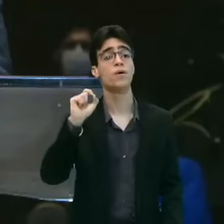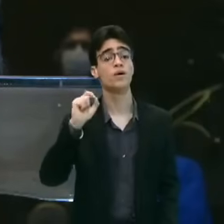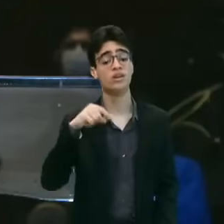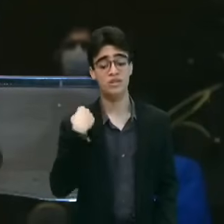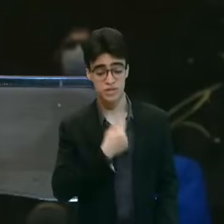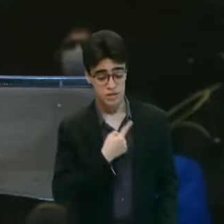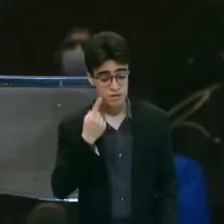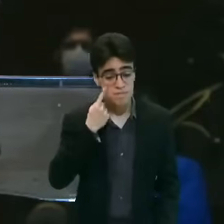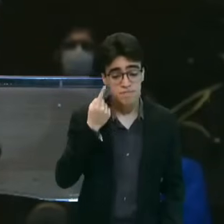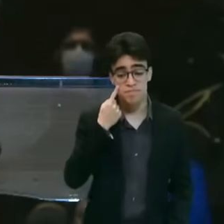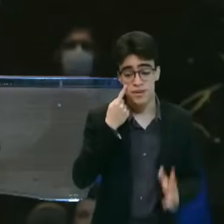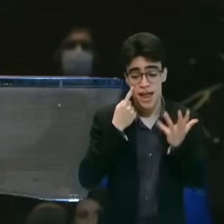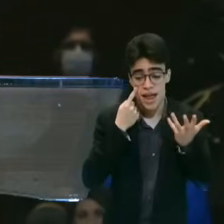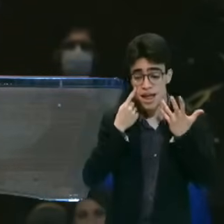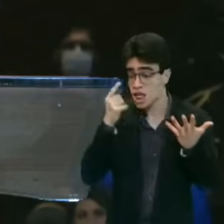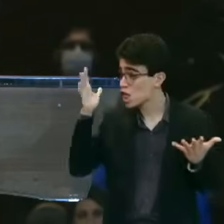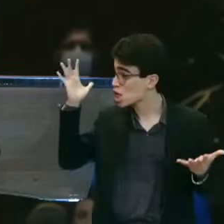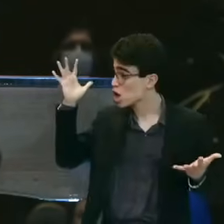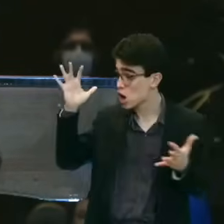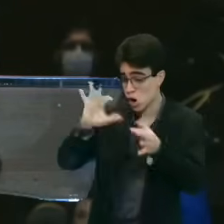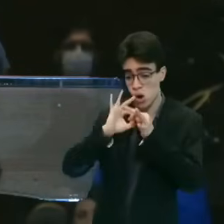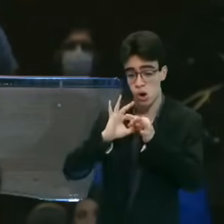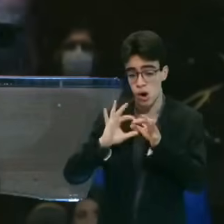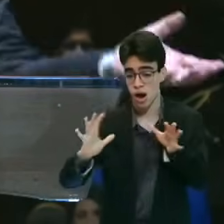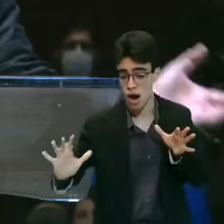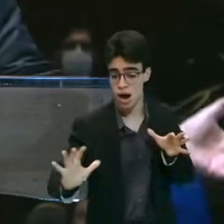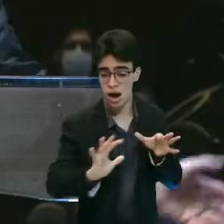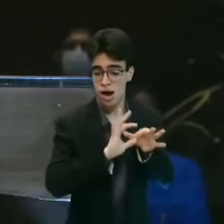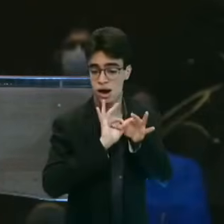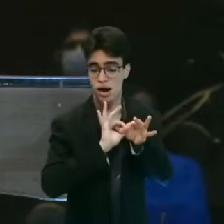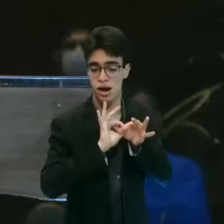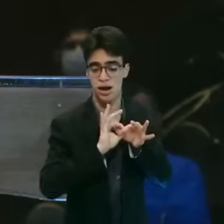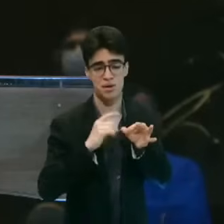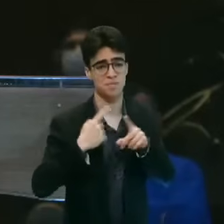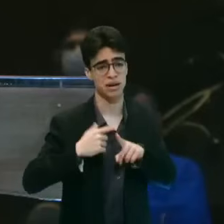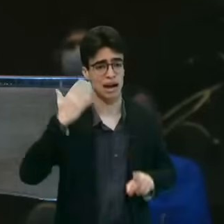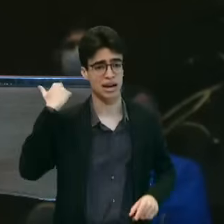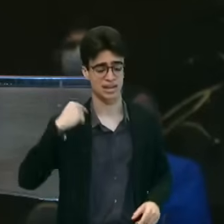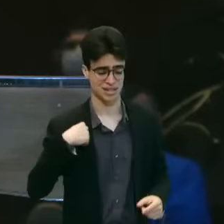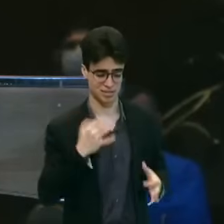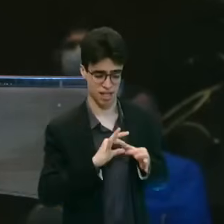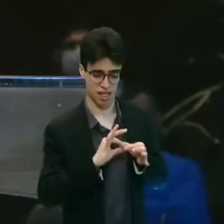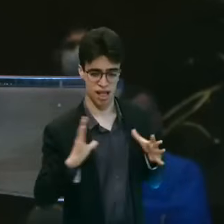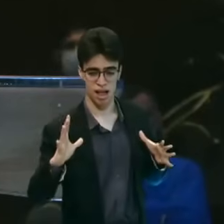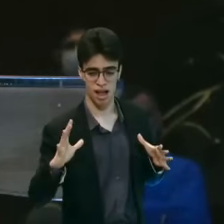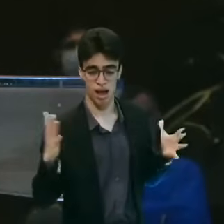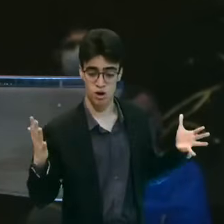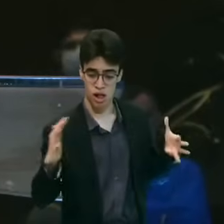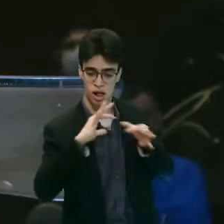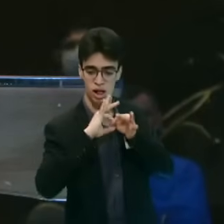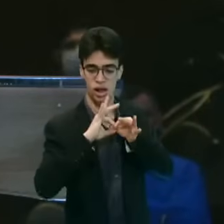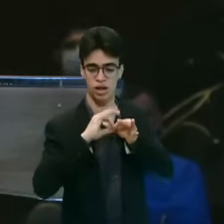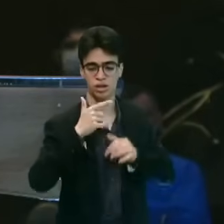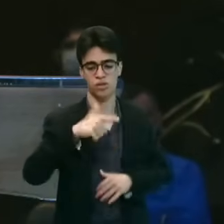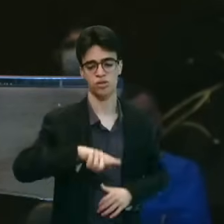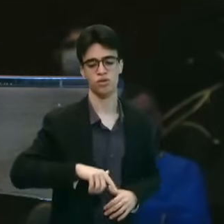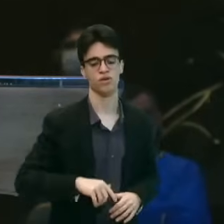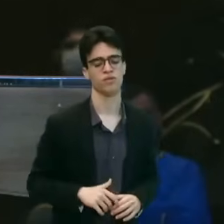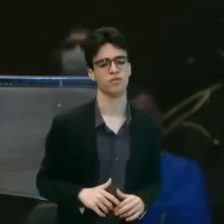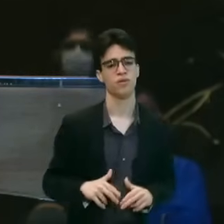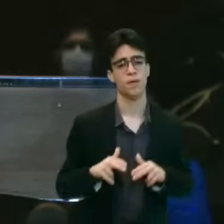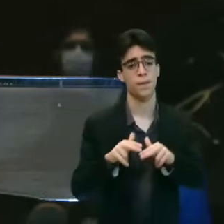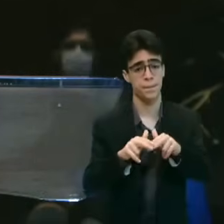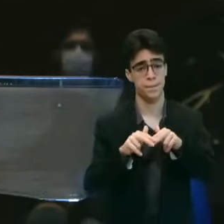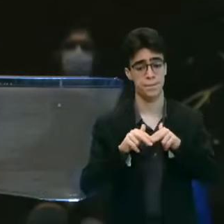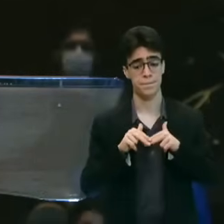tentar conectar-se outra vez com pessoas com quem nós nos desconectamos. Por isso o